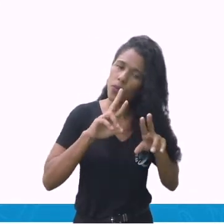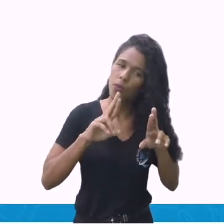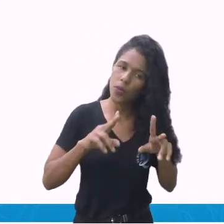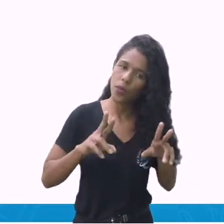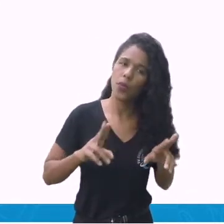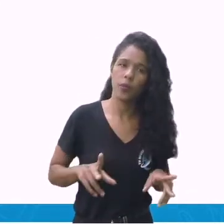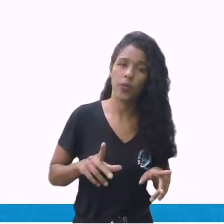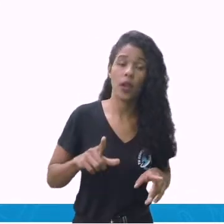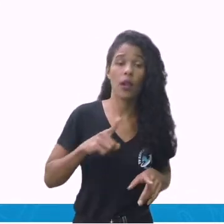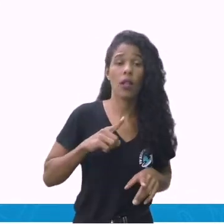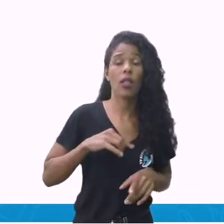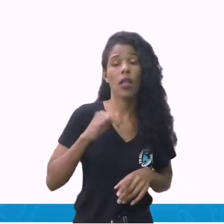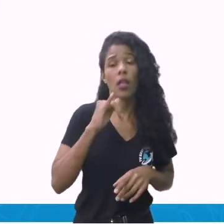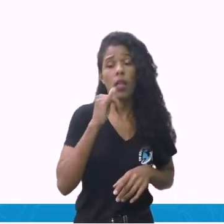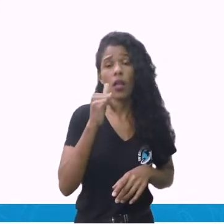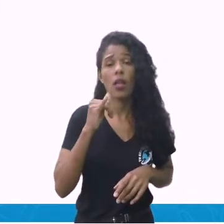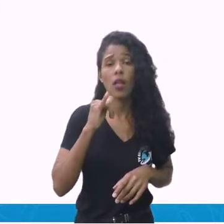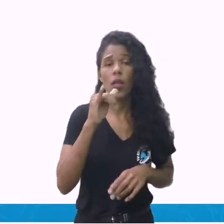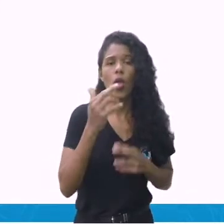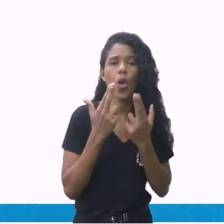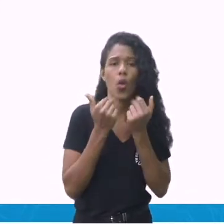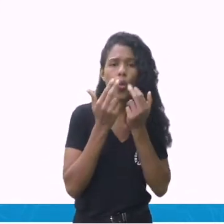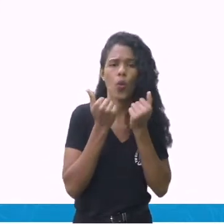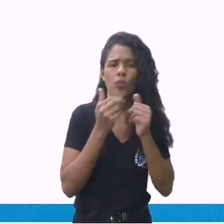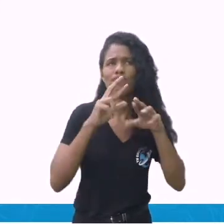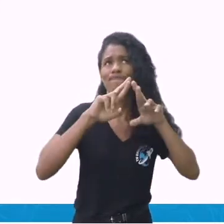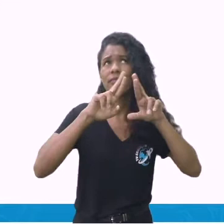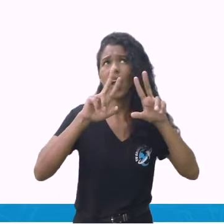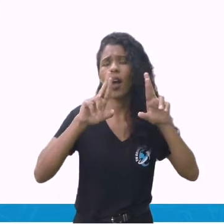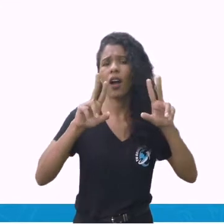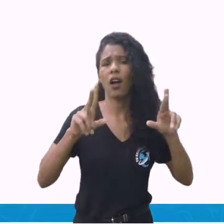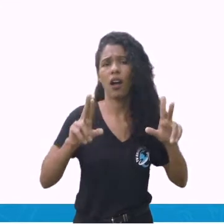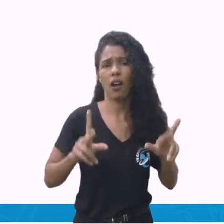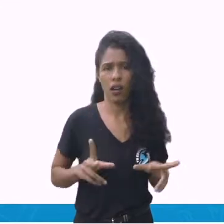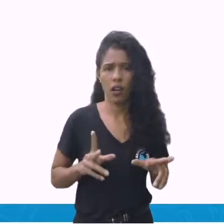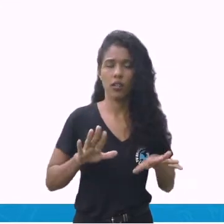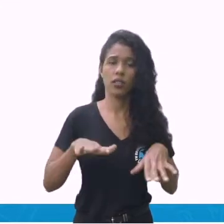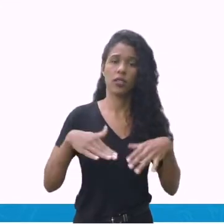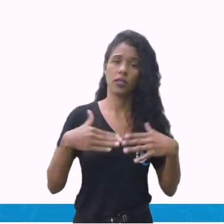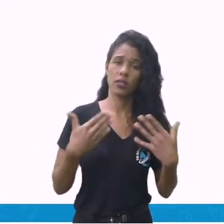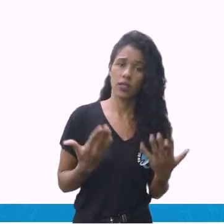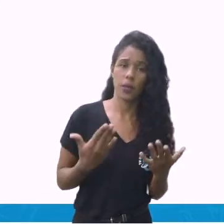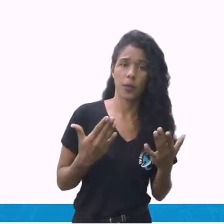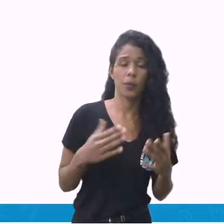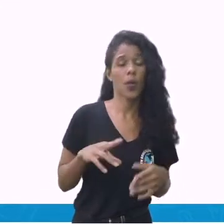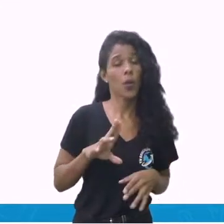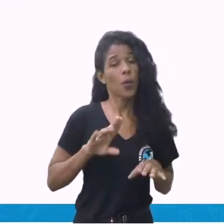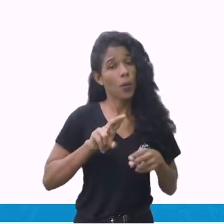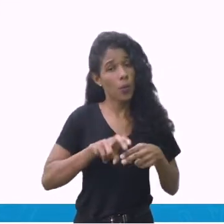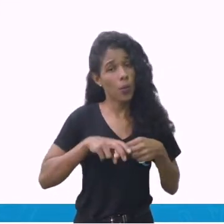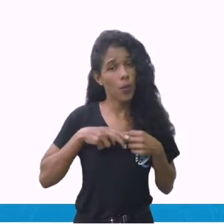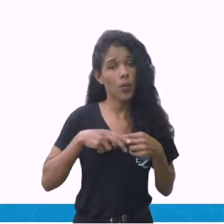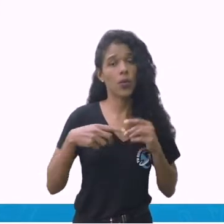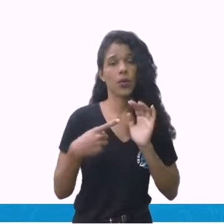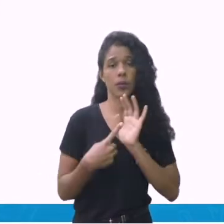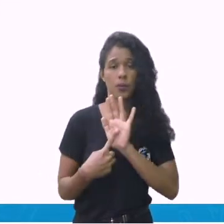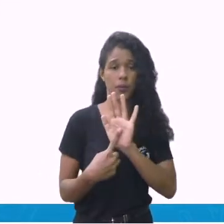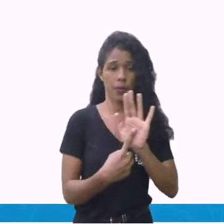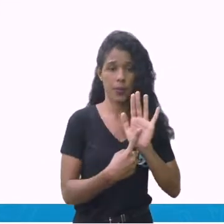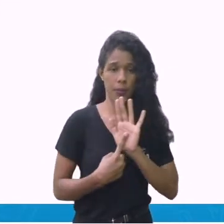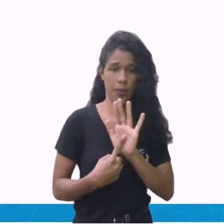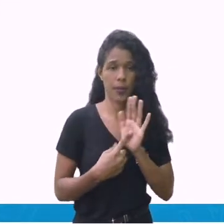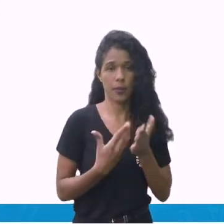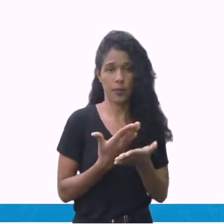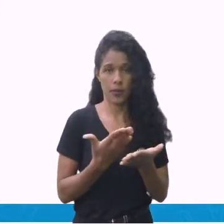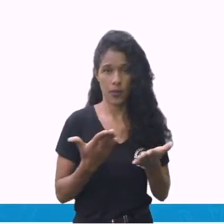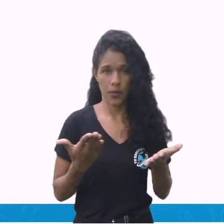tem vários nutrientes, tá? Por isso que eu coloquei várias figuras geométricas para você saber que